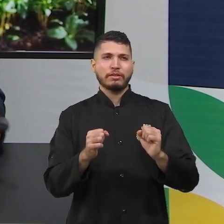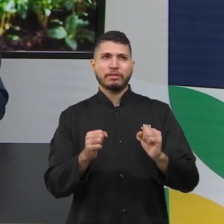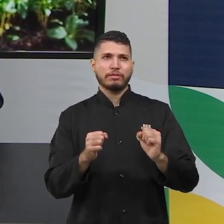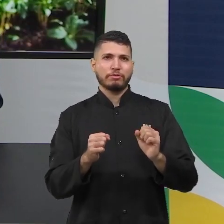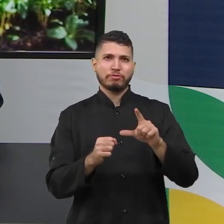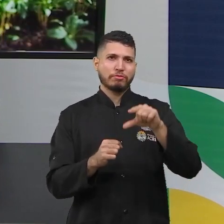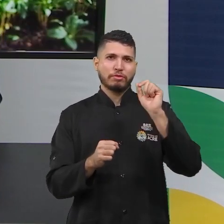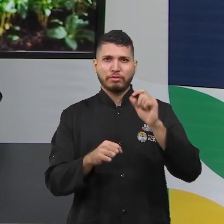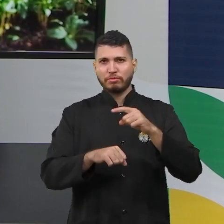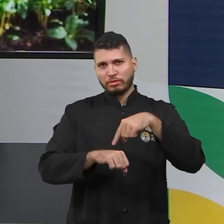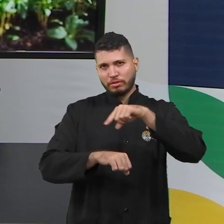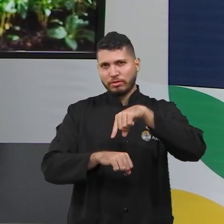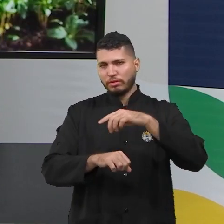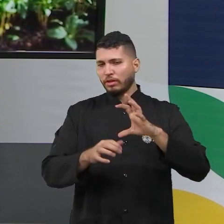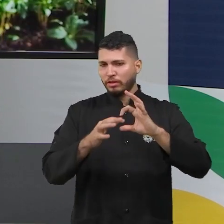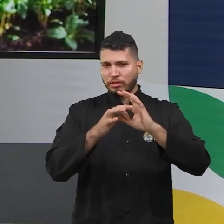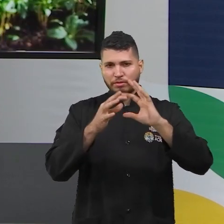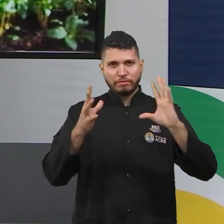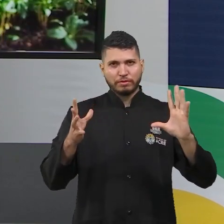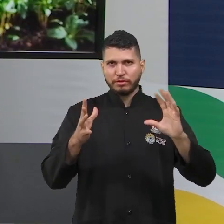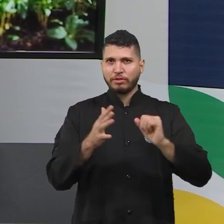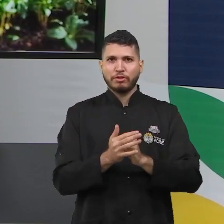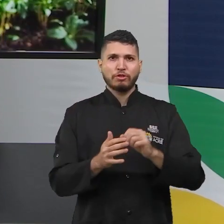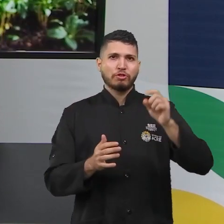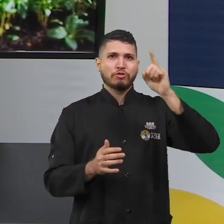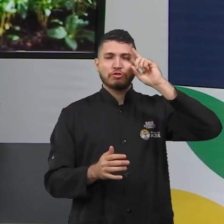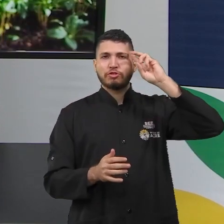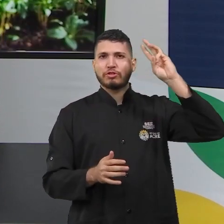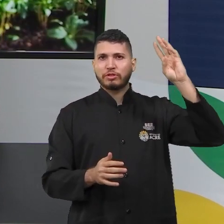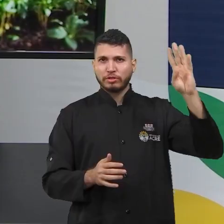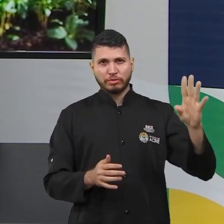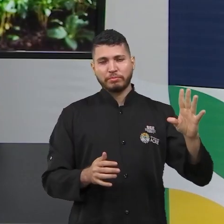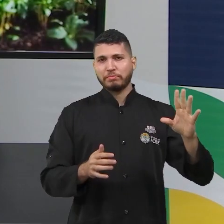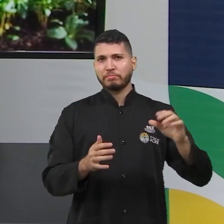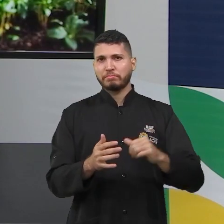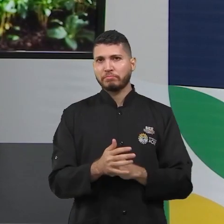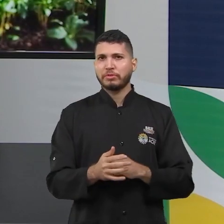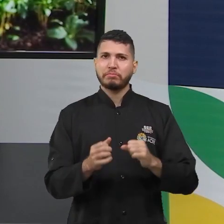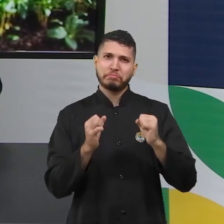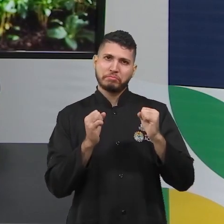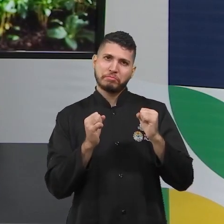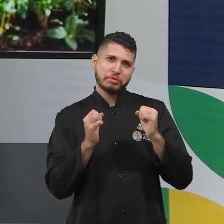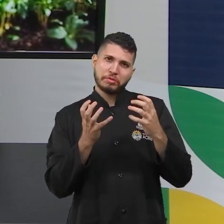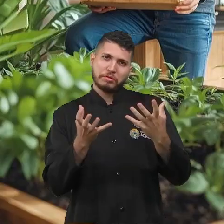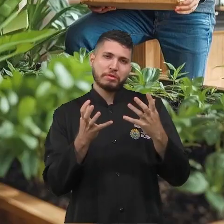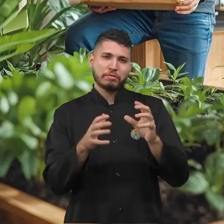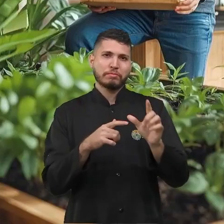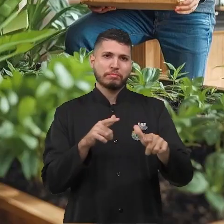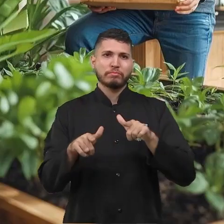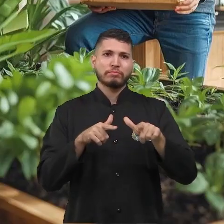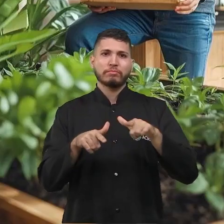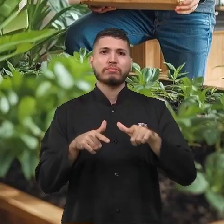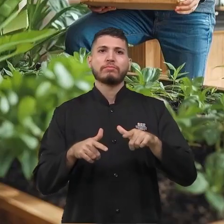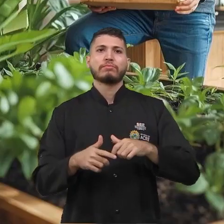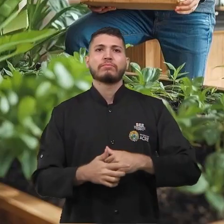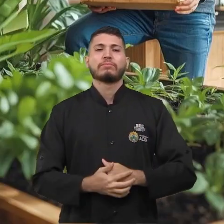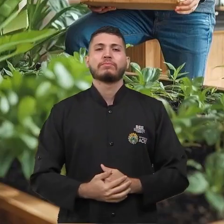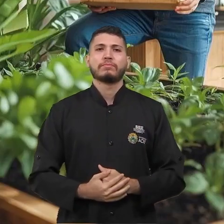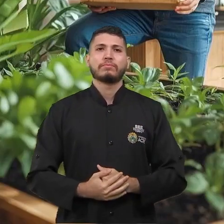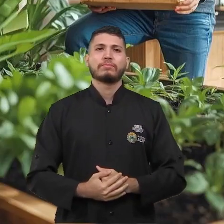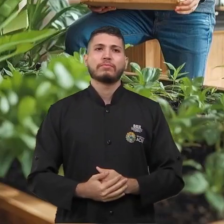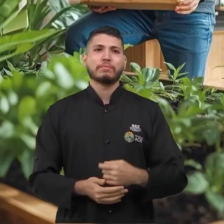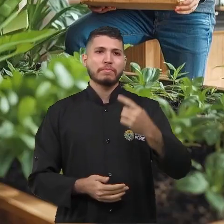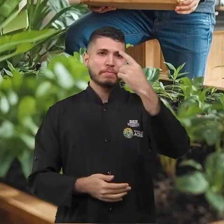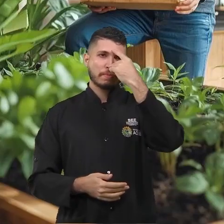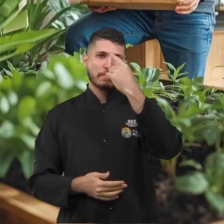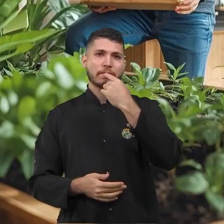ela pode trabalhar e também os dias da semana que ela está disposta a trabalhar. A imagem ela vai chamar a atenção